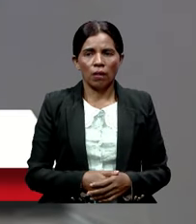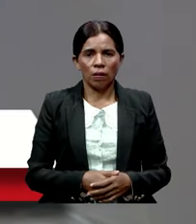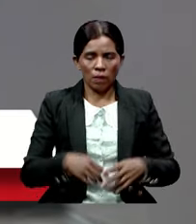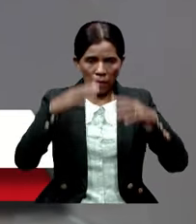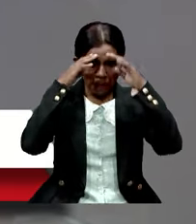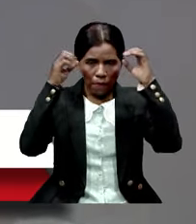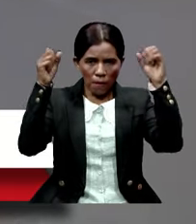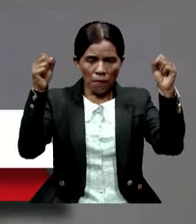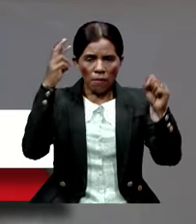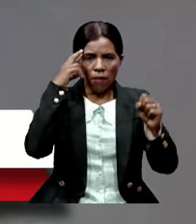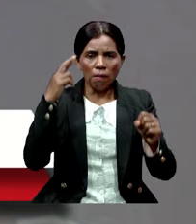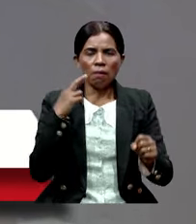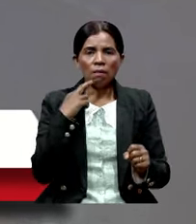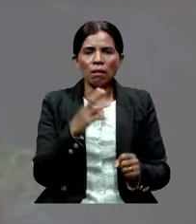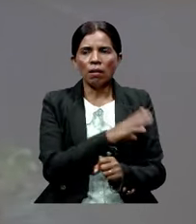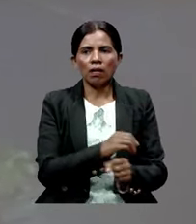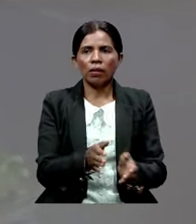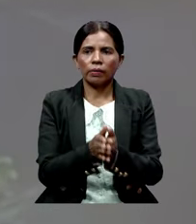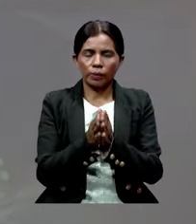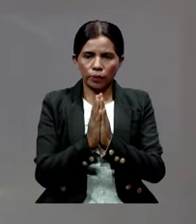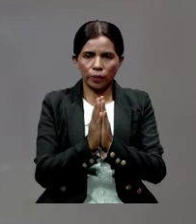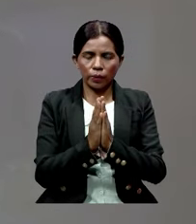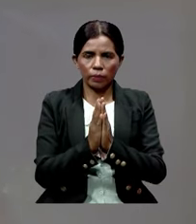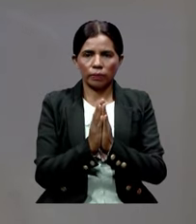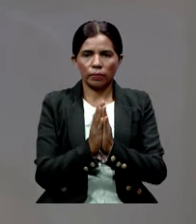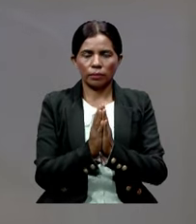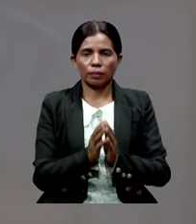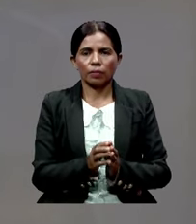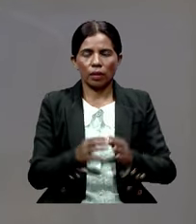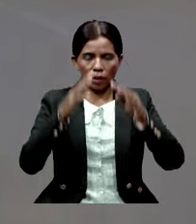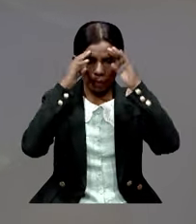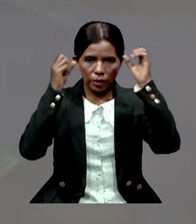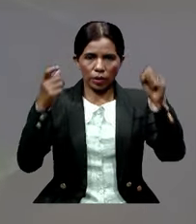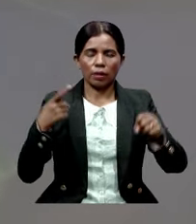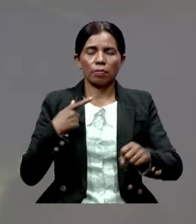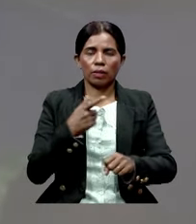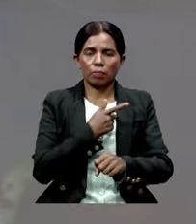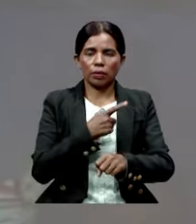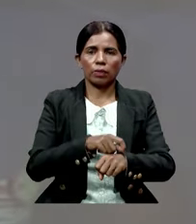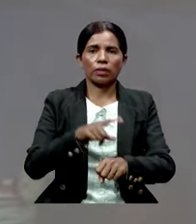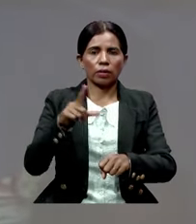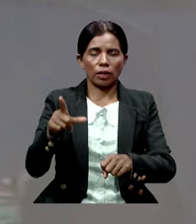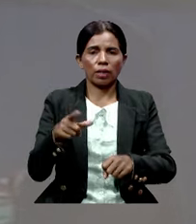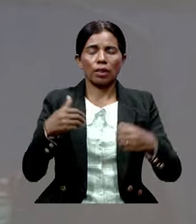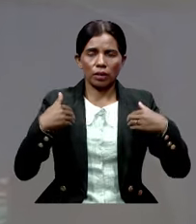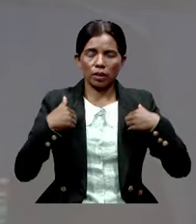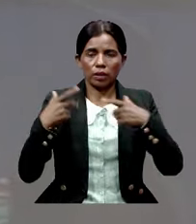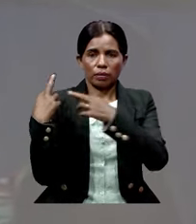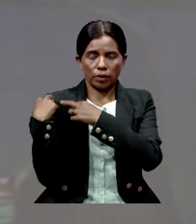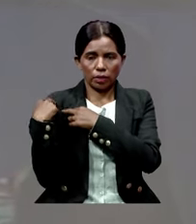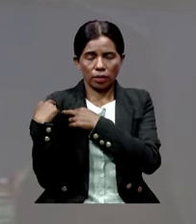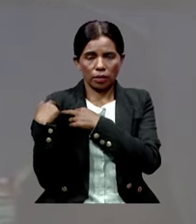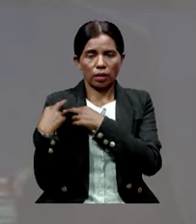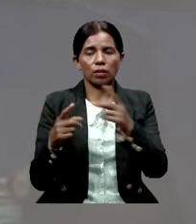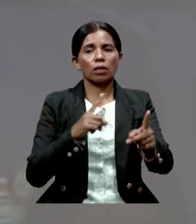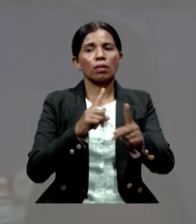Presidente da República Niamba nota que não tamo russo consentimento, Presidente do Parlamento e obrigação a torná-lo